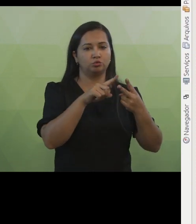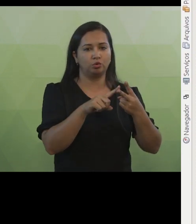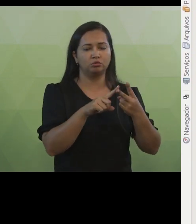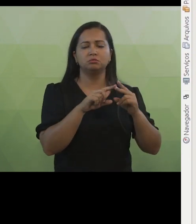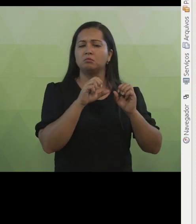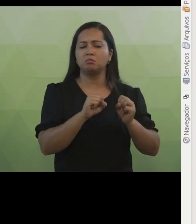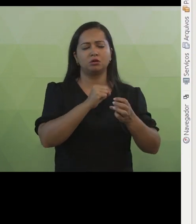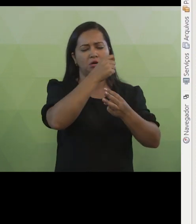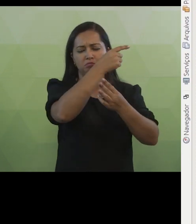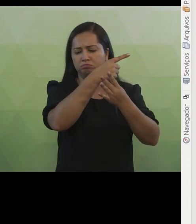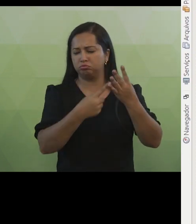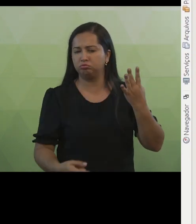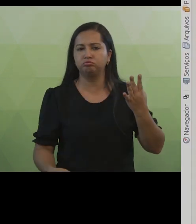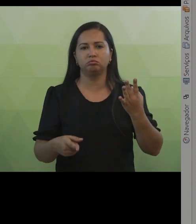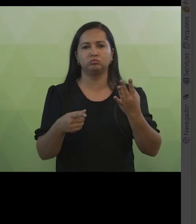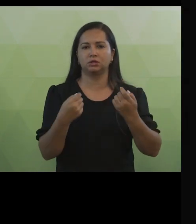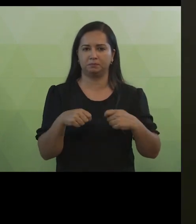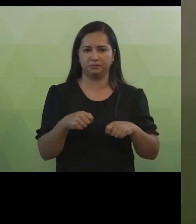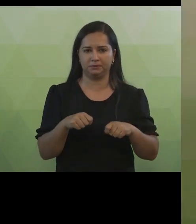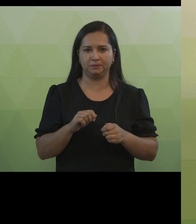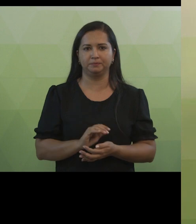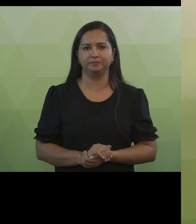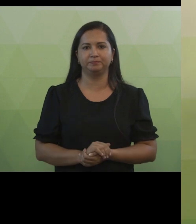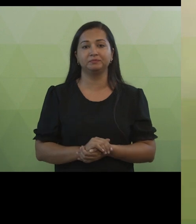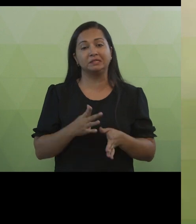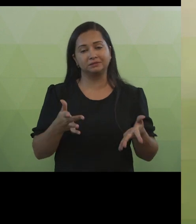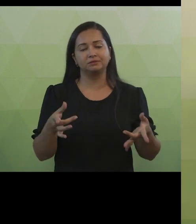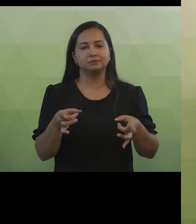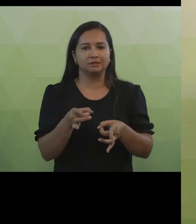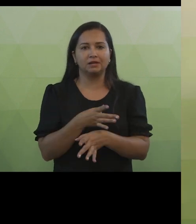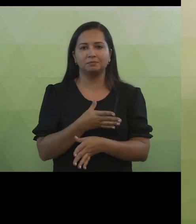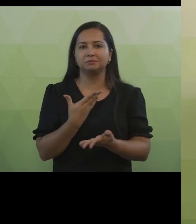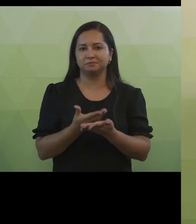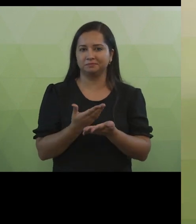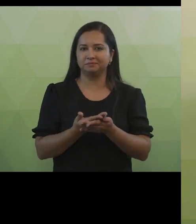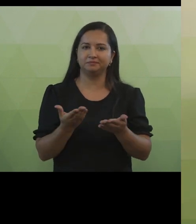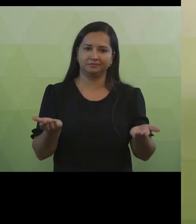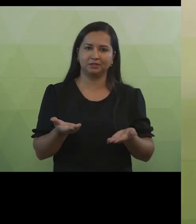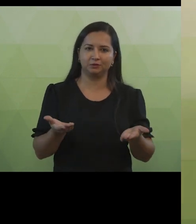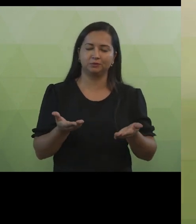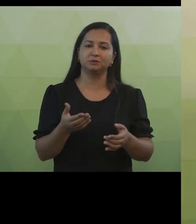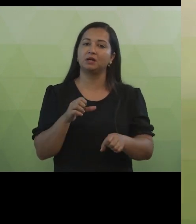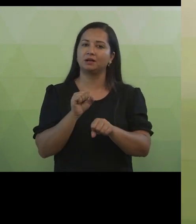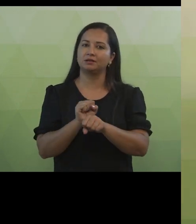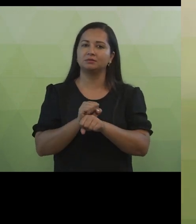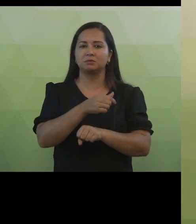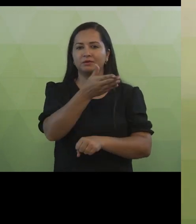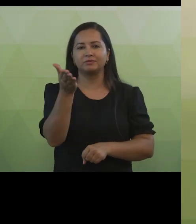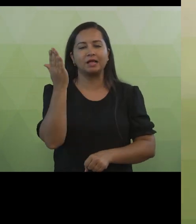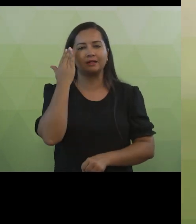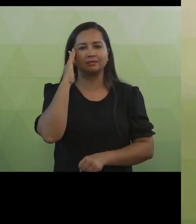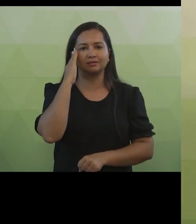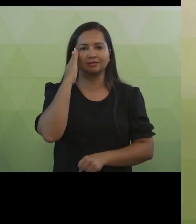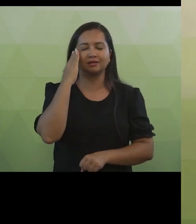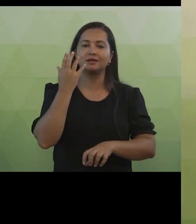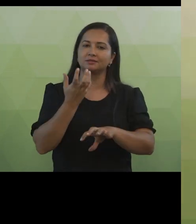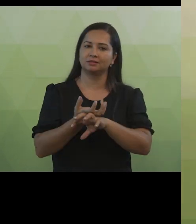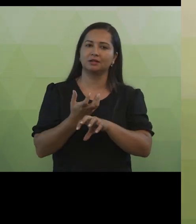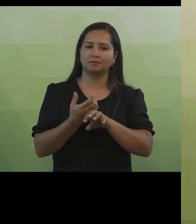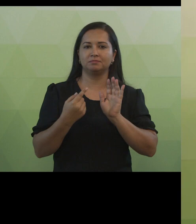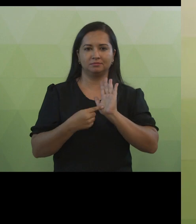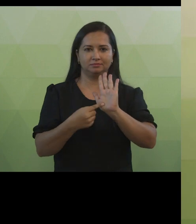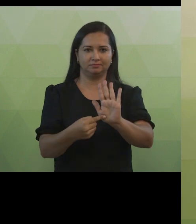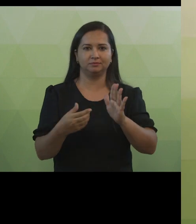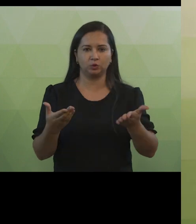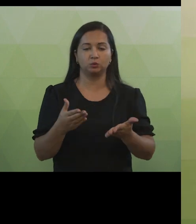mais, assim quanto necessário. Terminamos aqui a nossa aula. Espero que tenham compreendido o conteúdo